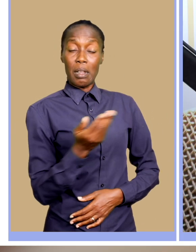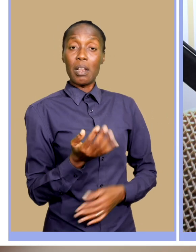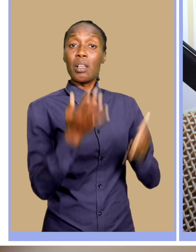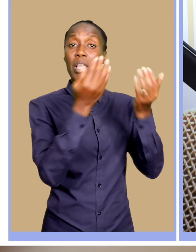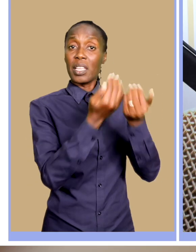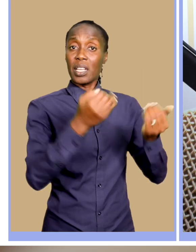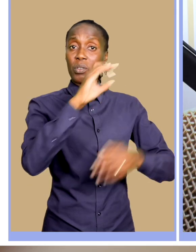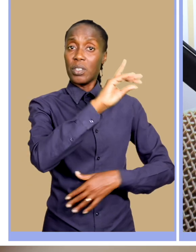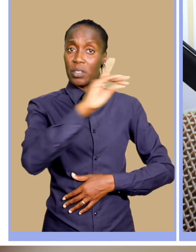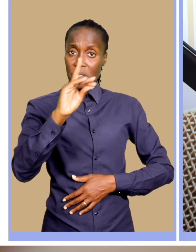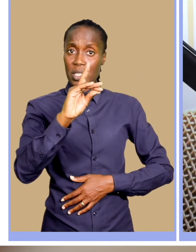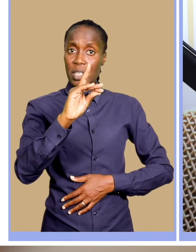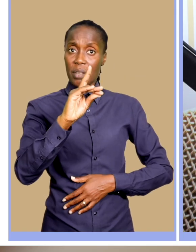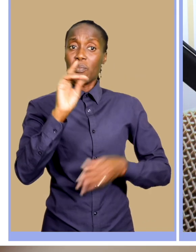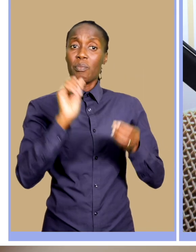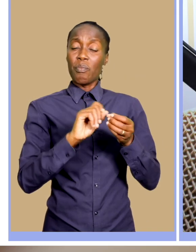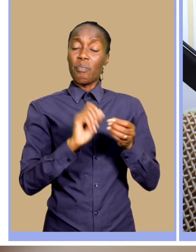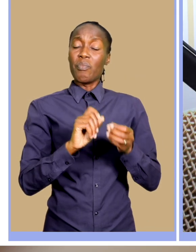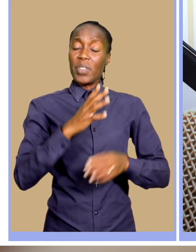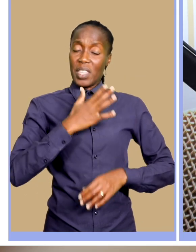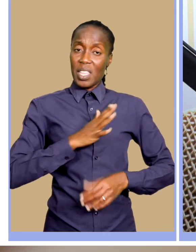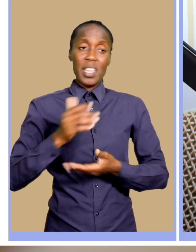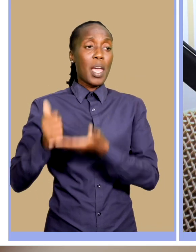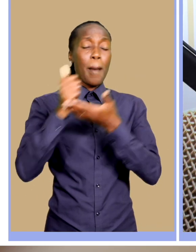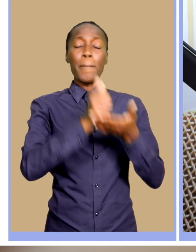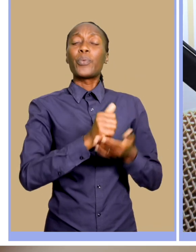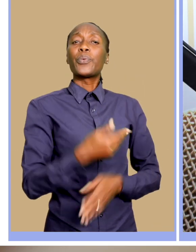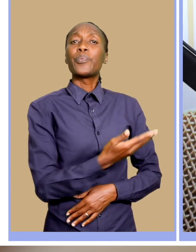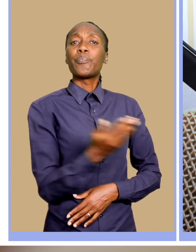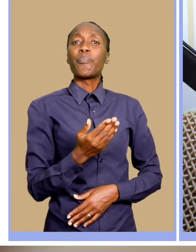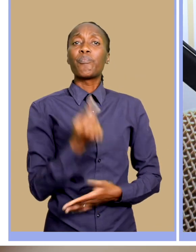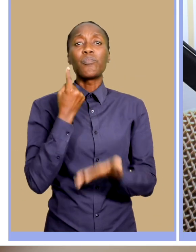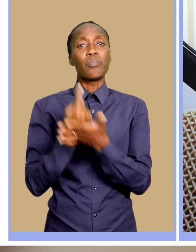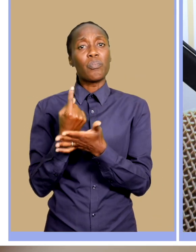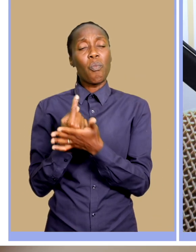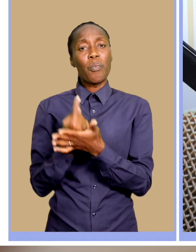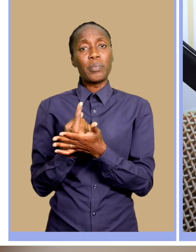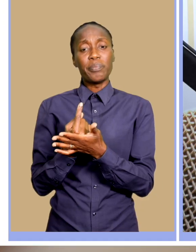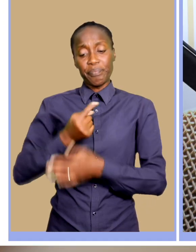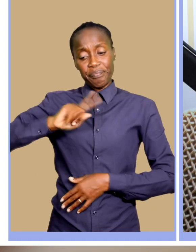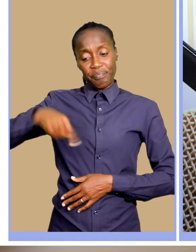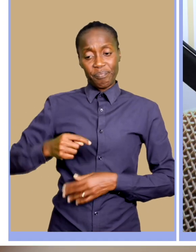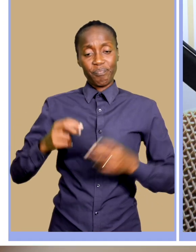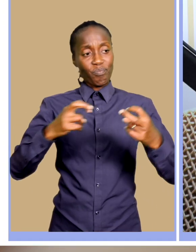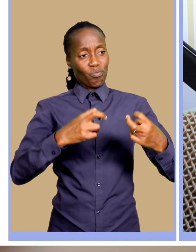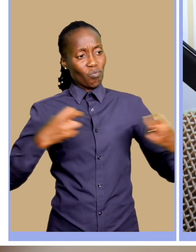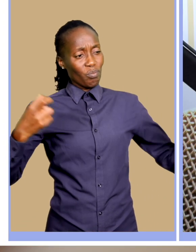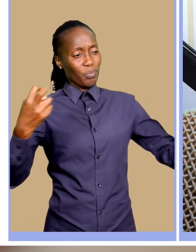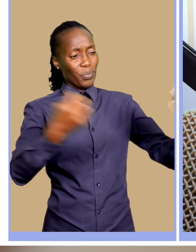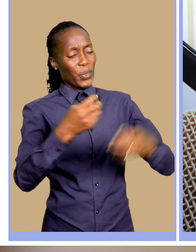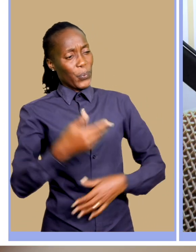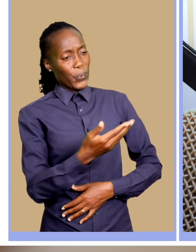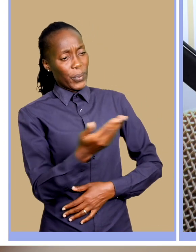com deficiência, com necessidades acrescidas. Então, foi importante nós discutirmos com eles, colhermos as